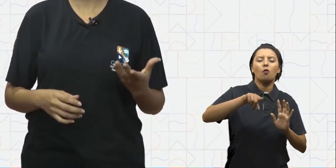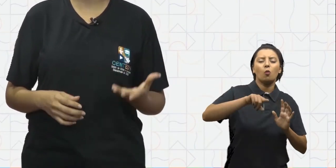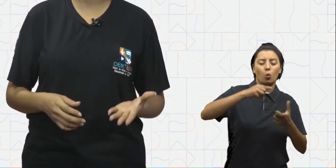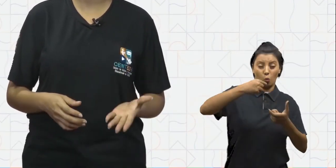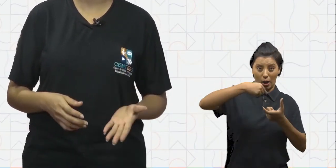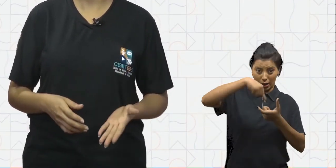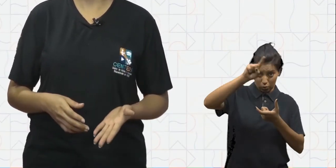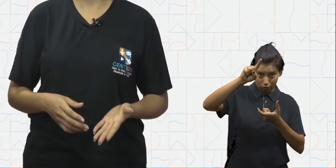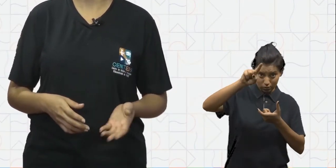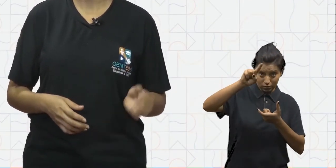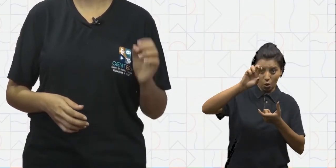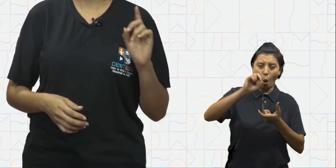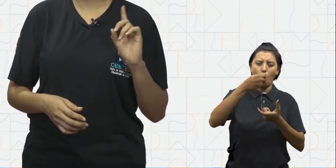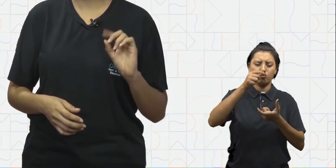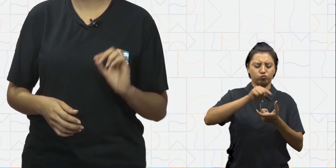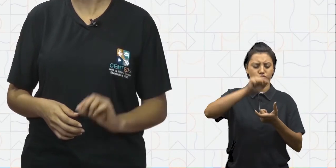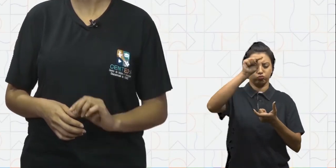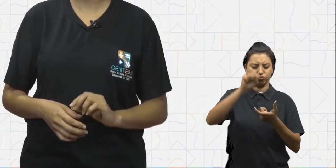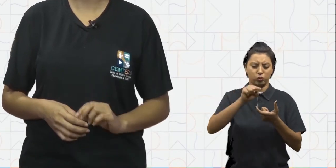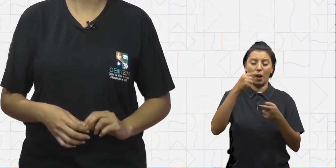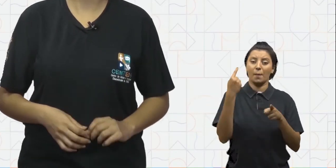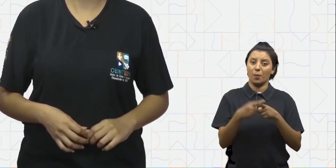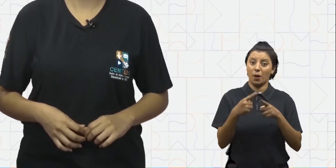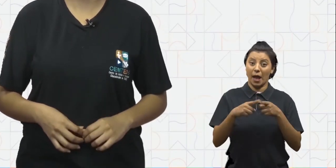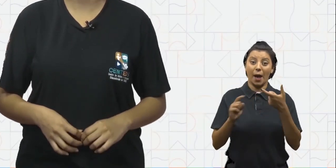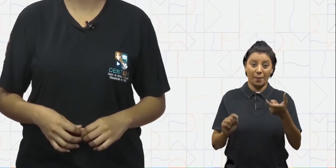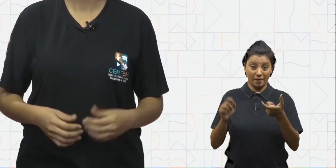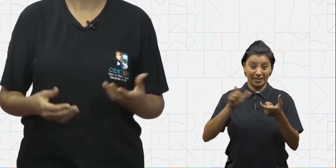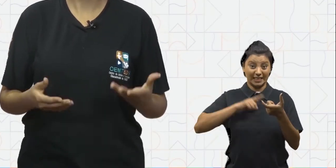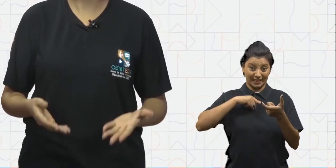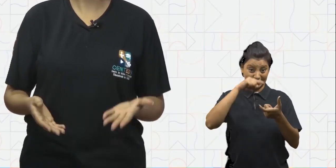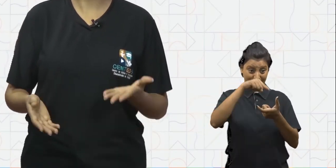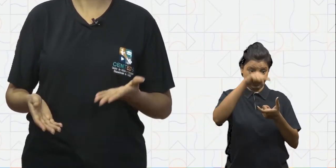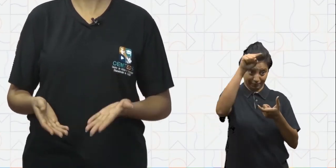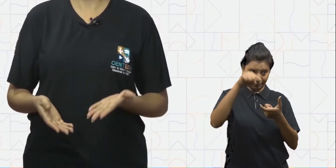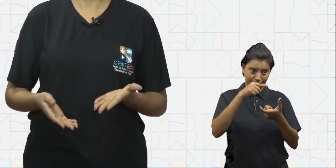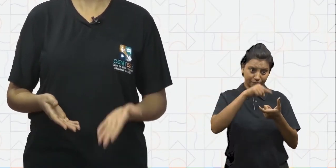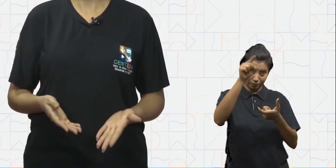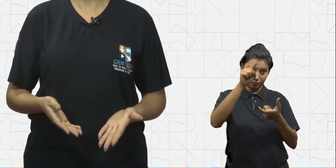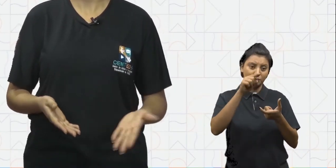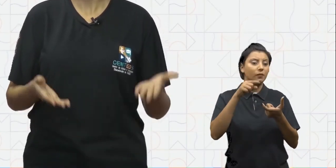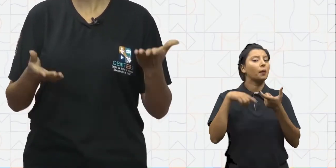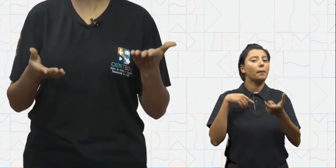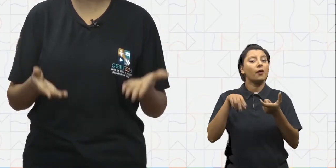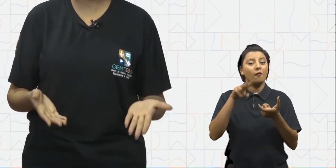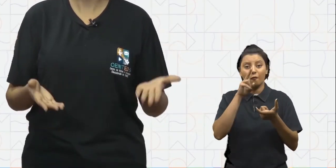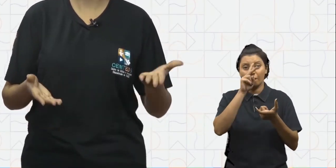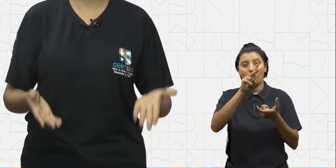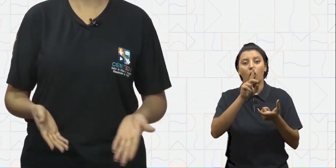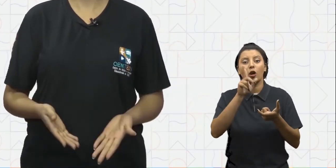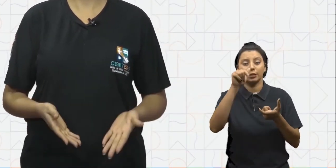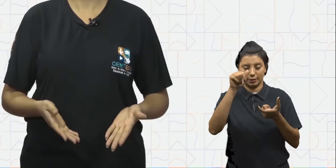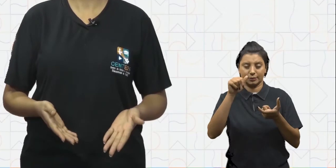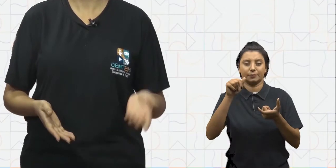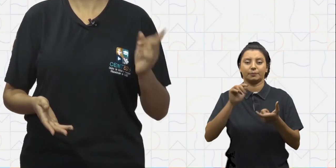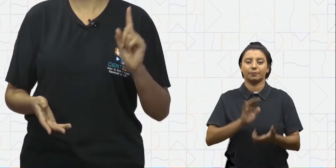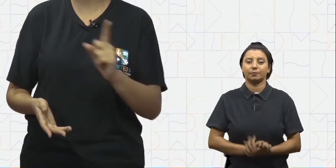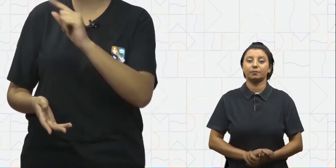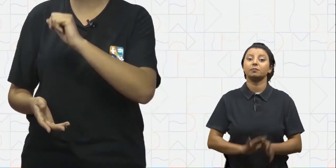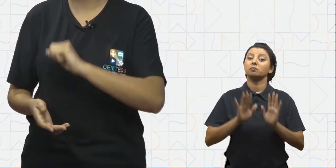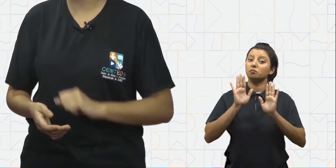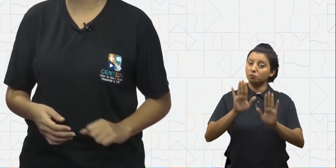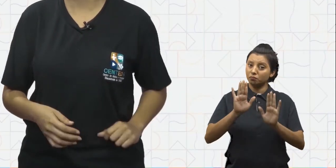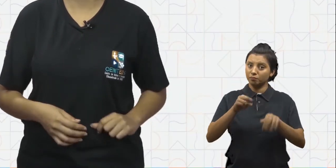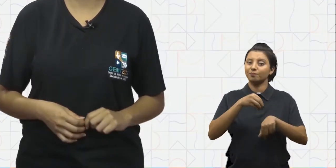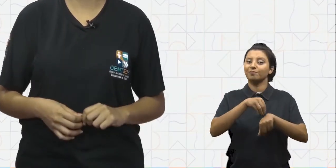agudo ou acento circunflexo, porque toda palavra acentuada terá como sílaba tônica a sílaba acentuada.